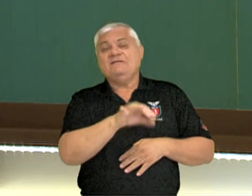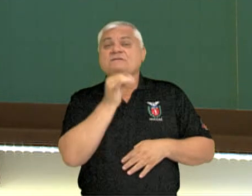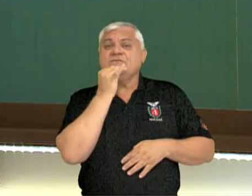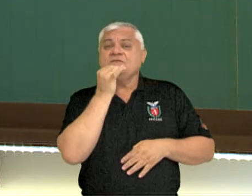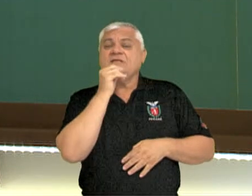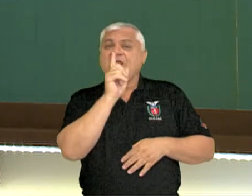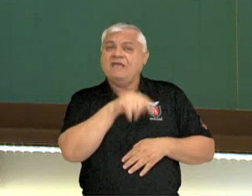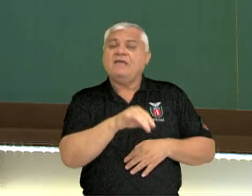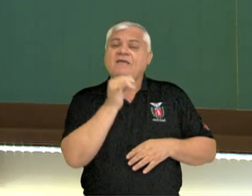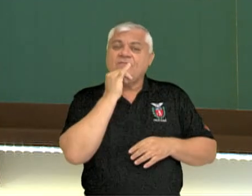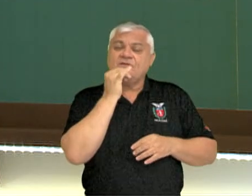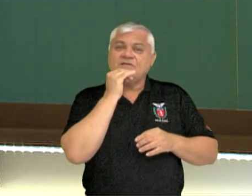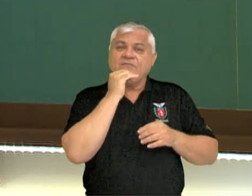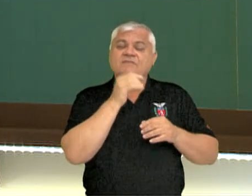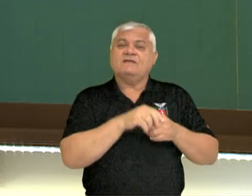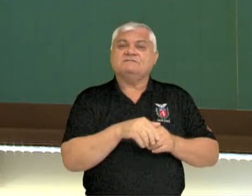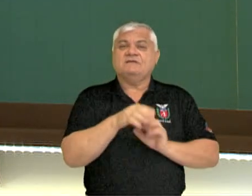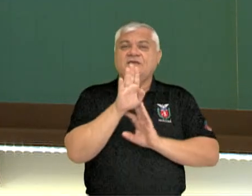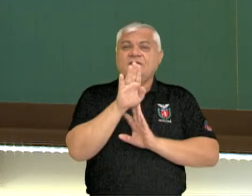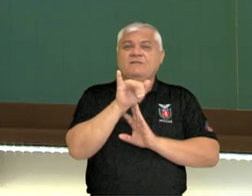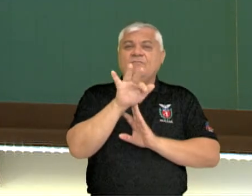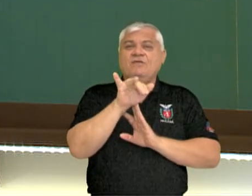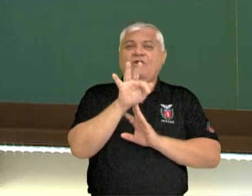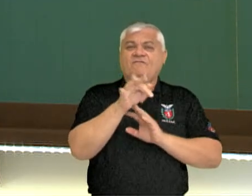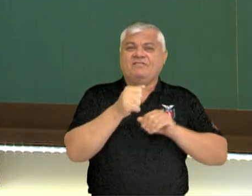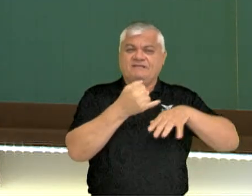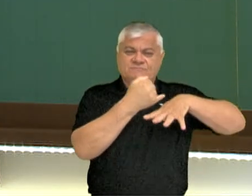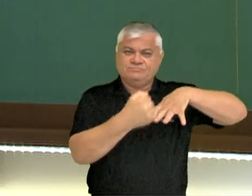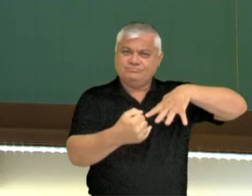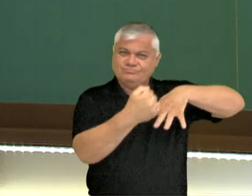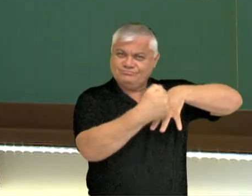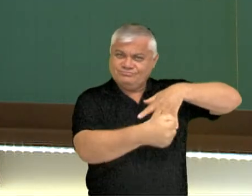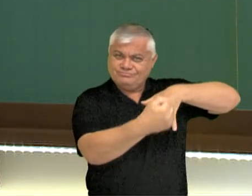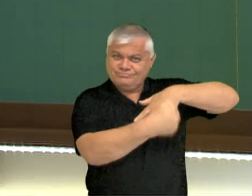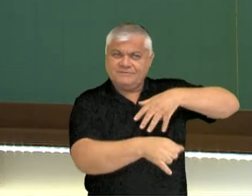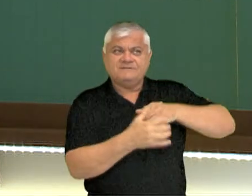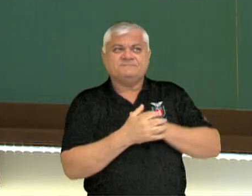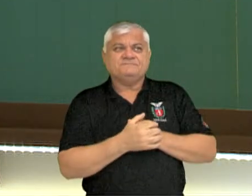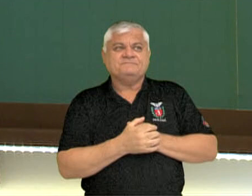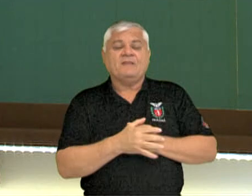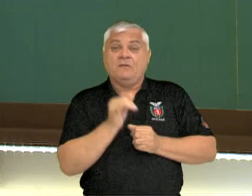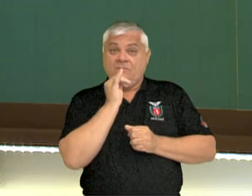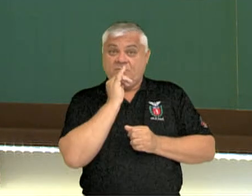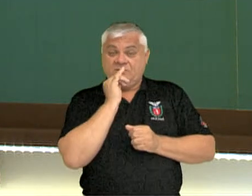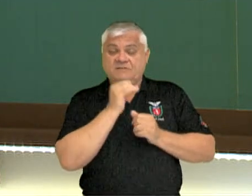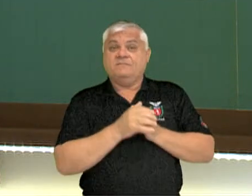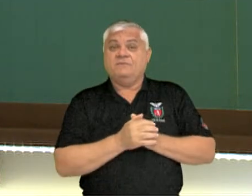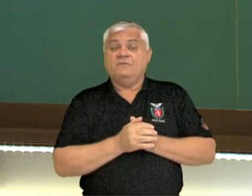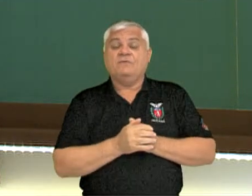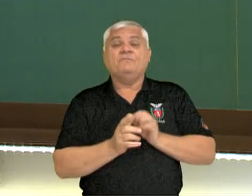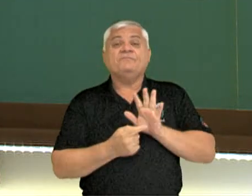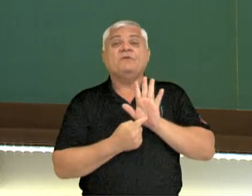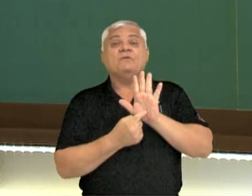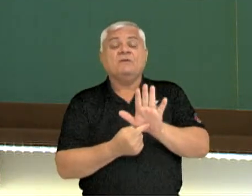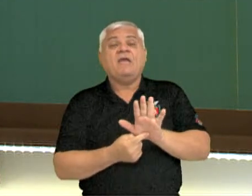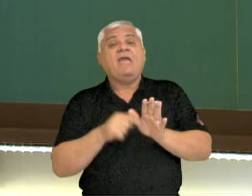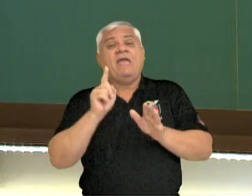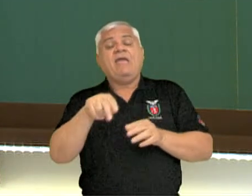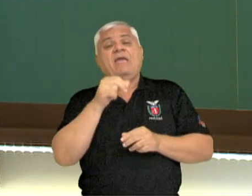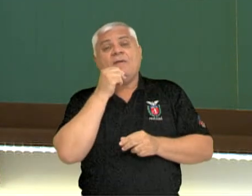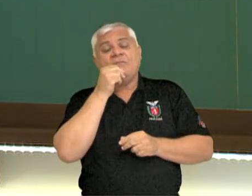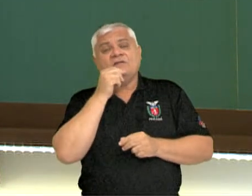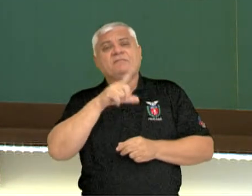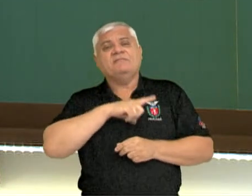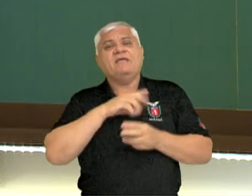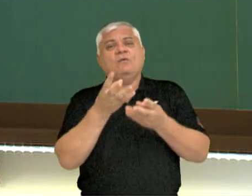do filo, né, das briófitas. Então, eu trago as briófitas para vocês como bioindicadoras